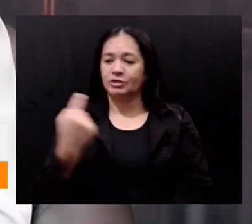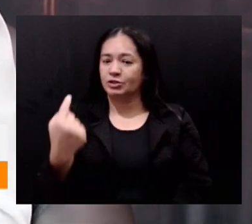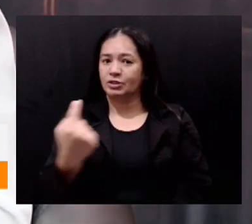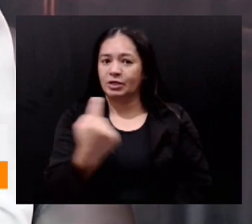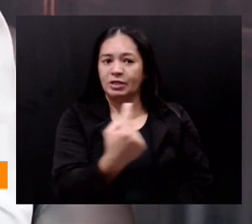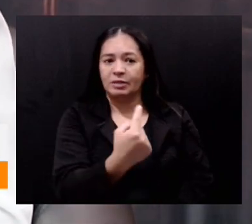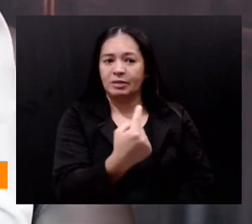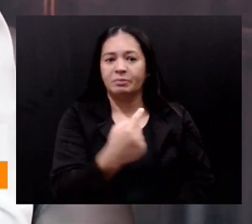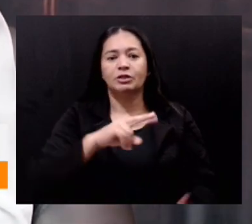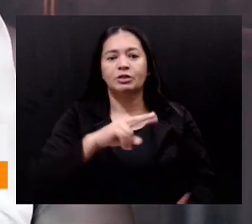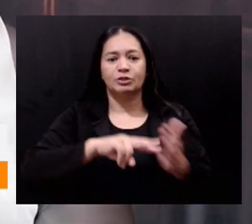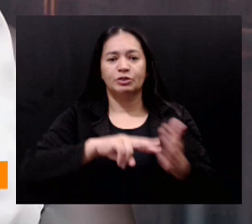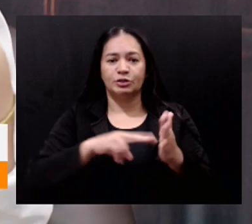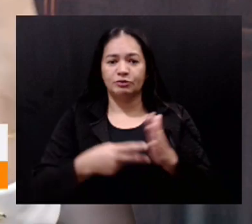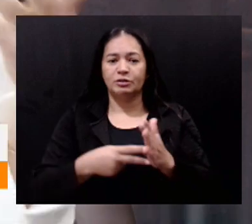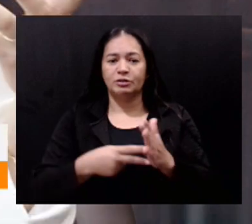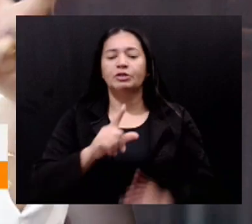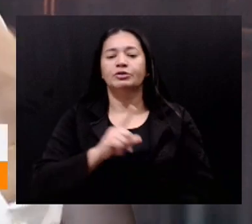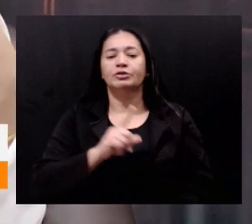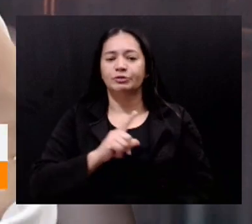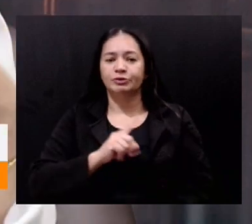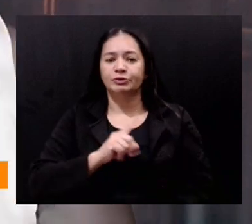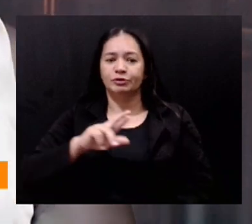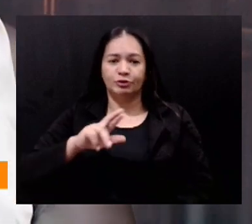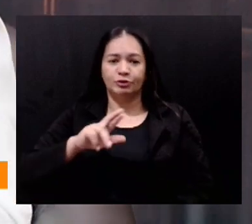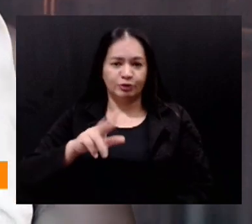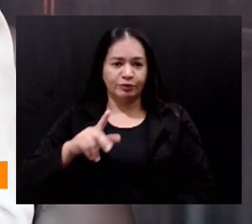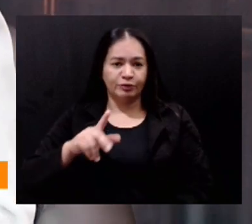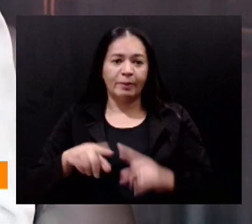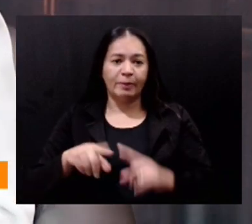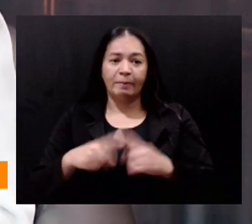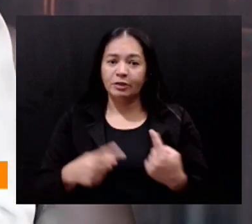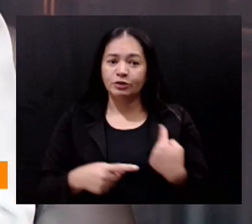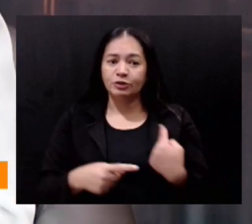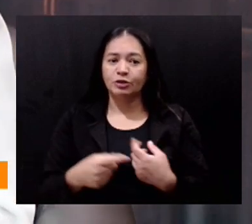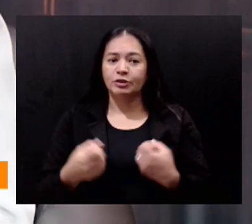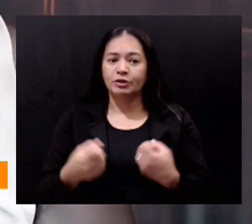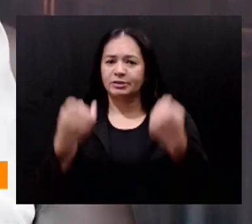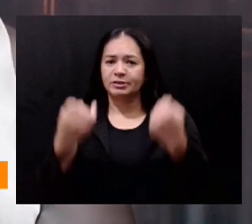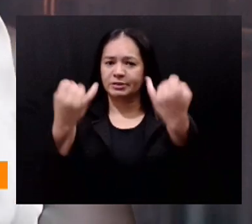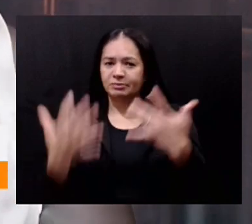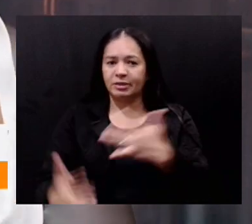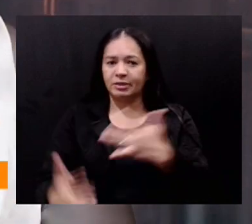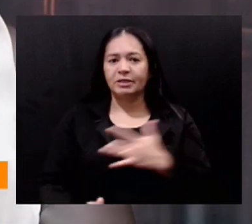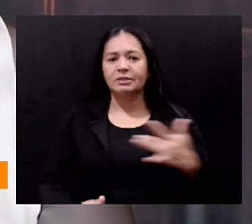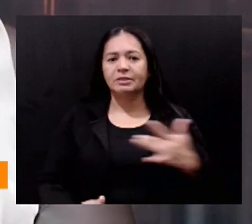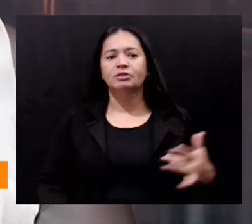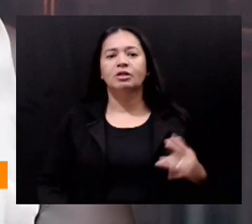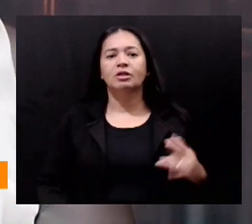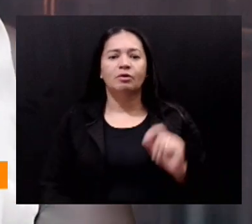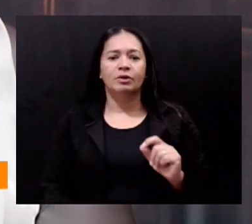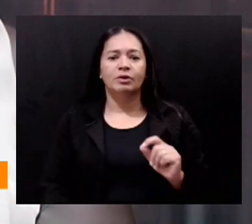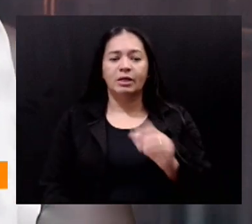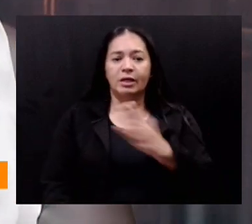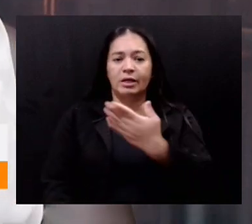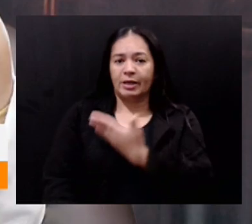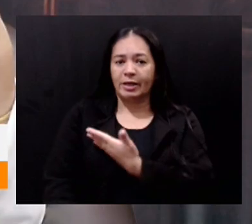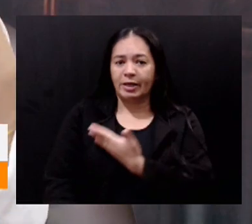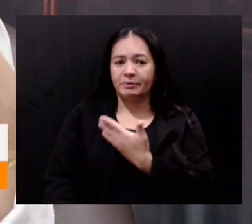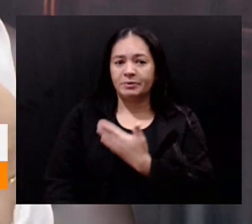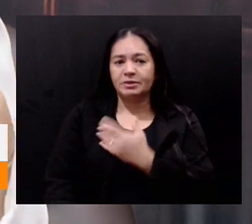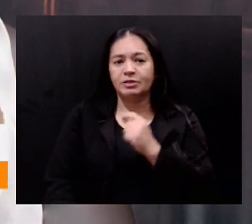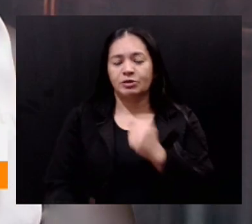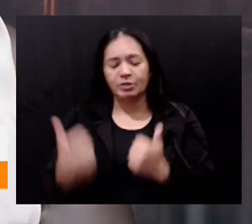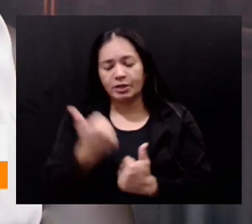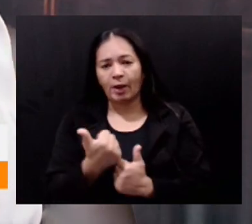diferente. Mas quando a gente fala do tema saudável, é aquela amizade que dá apoio emocional, é aquela amizade